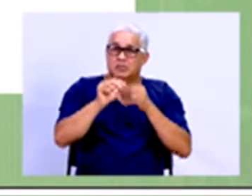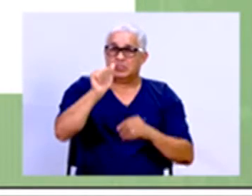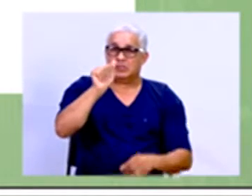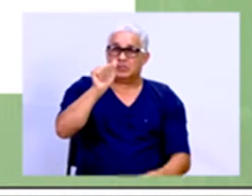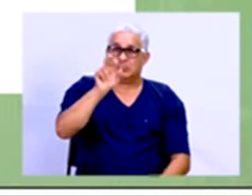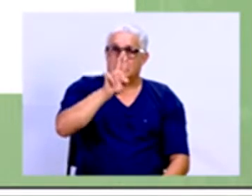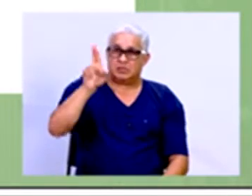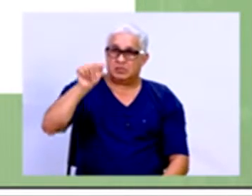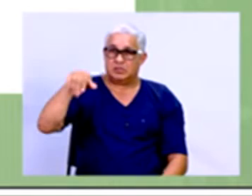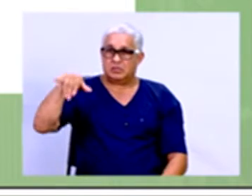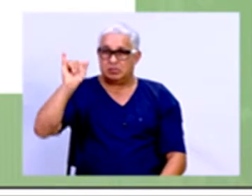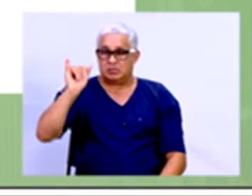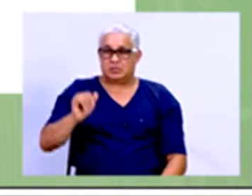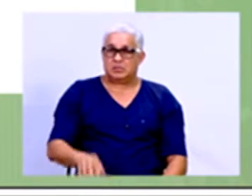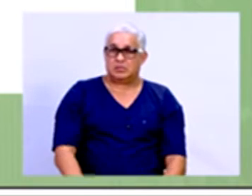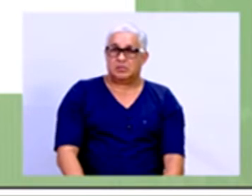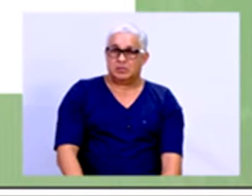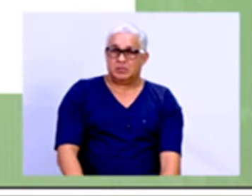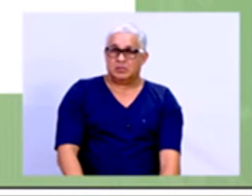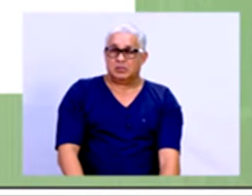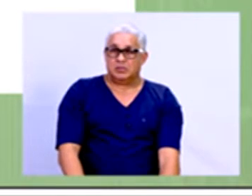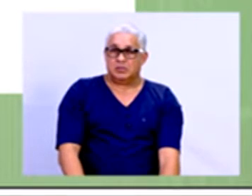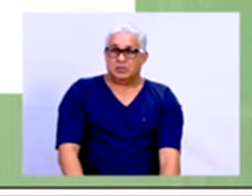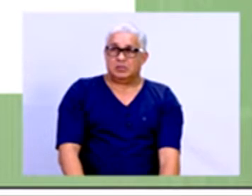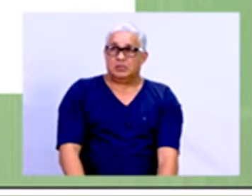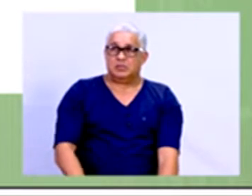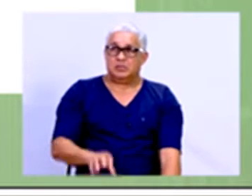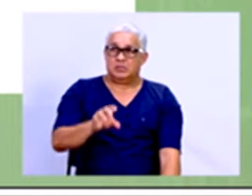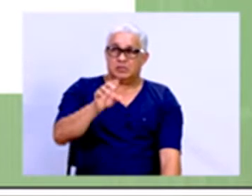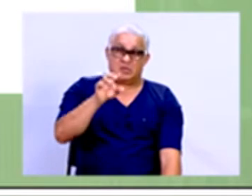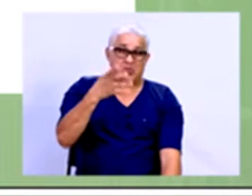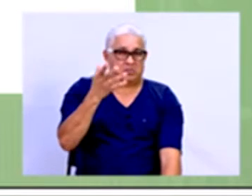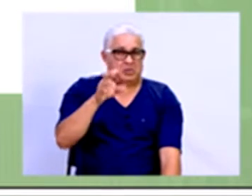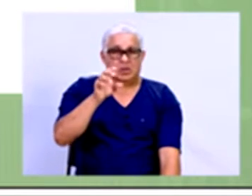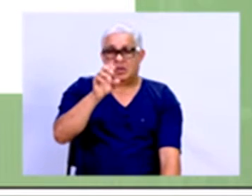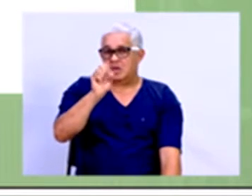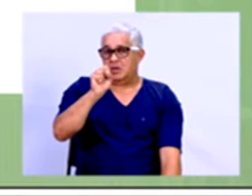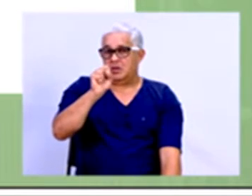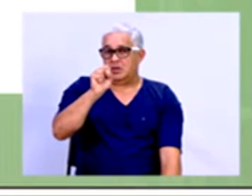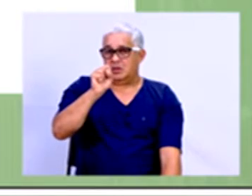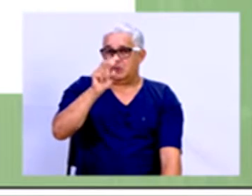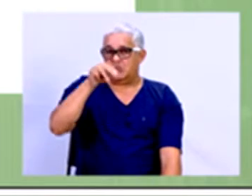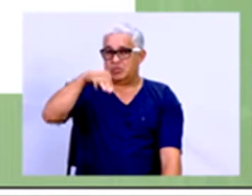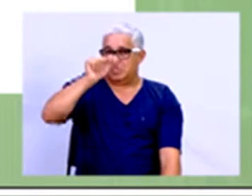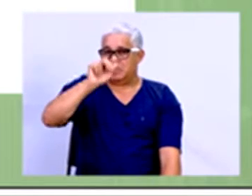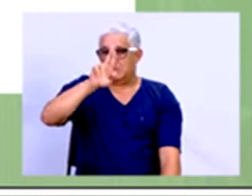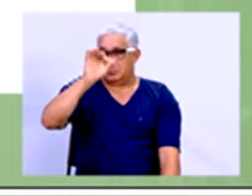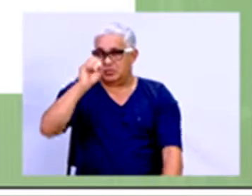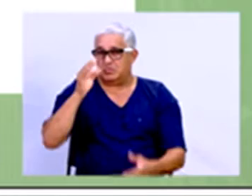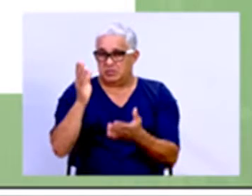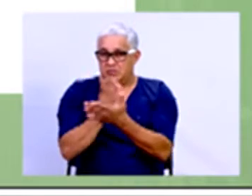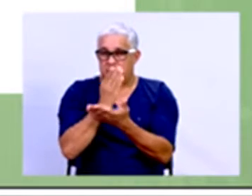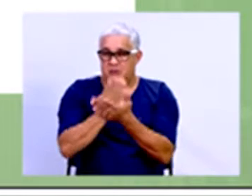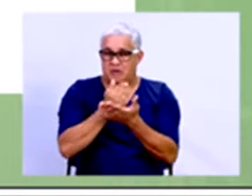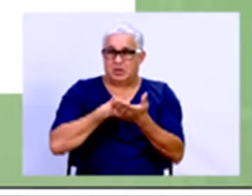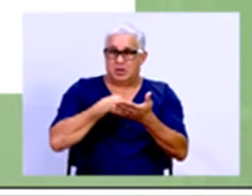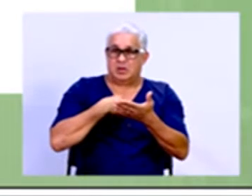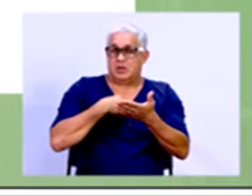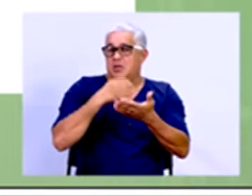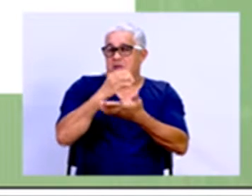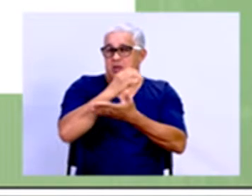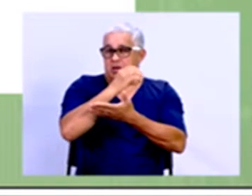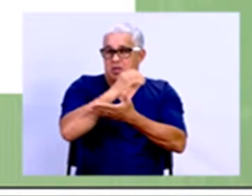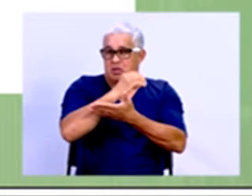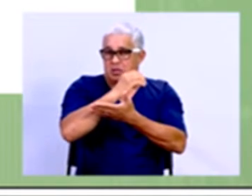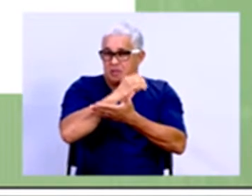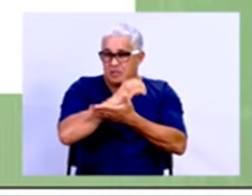como um índice. Né? É um sumário de um livro. Né? Se você quer procurar o capítulo 8, né? Ao invés de você folhear todo o livro, você vai direto